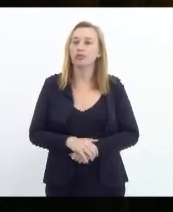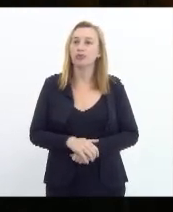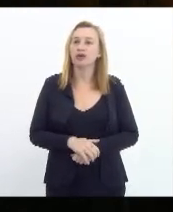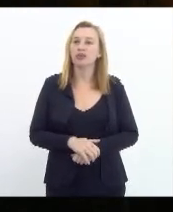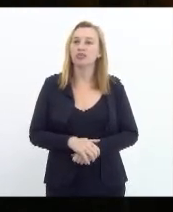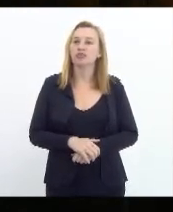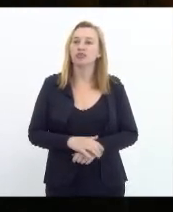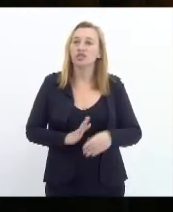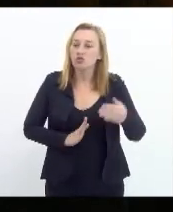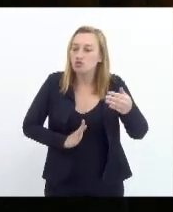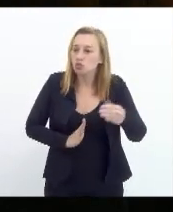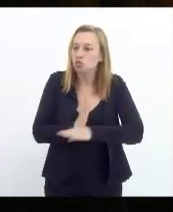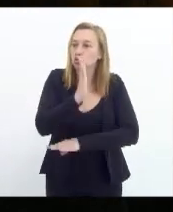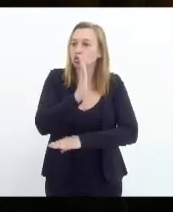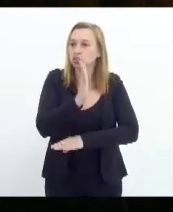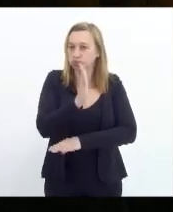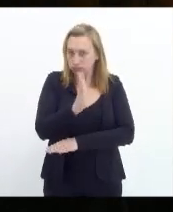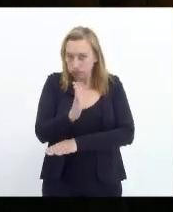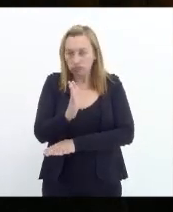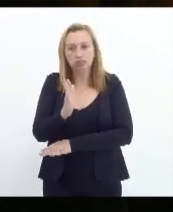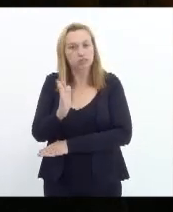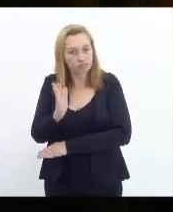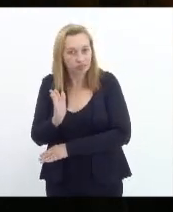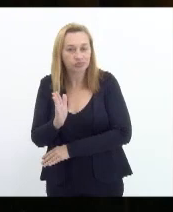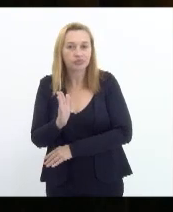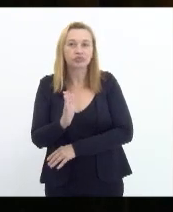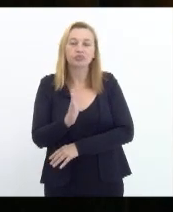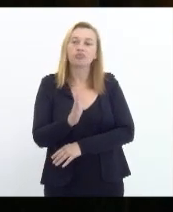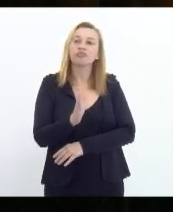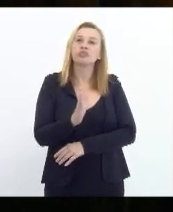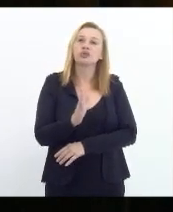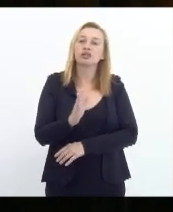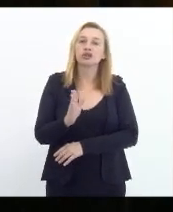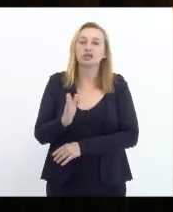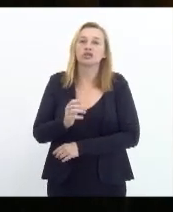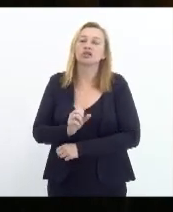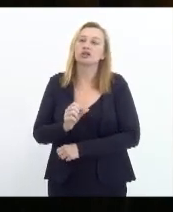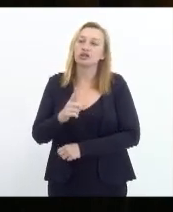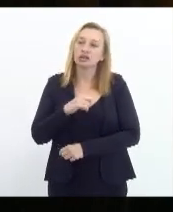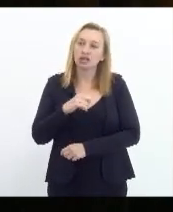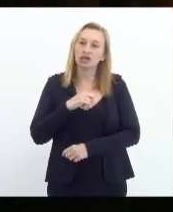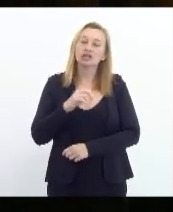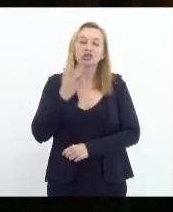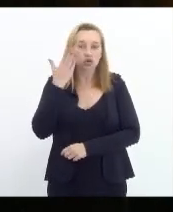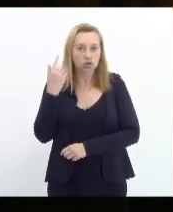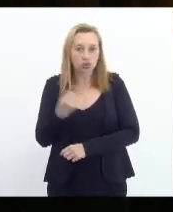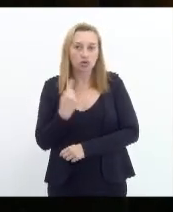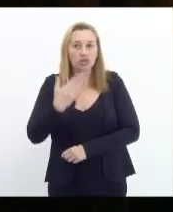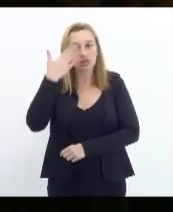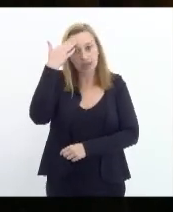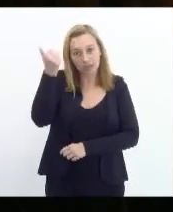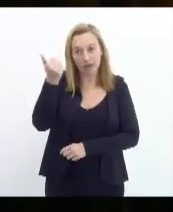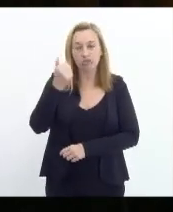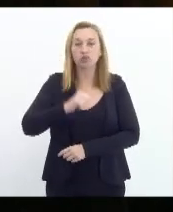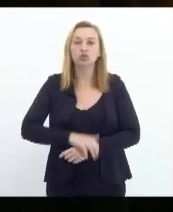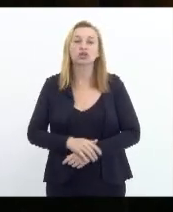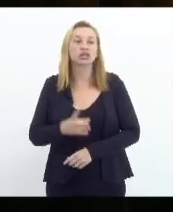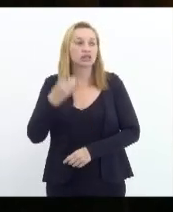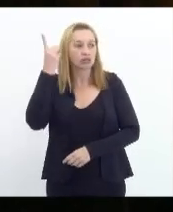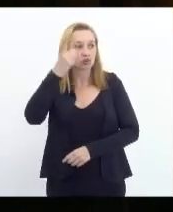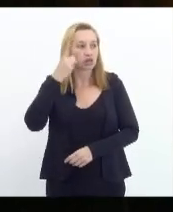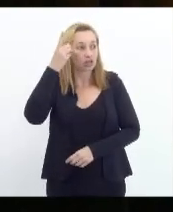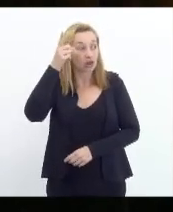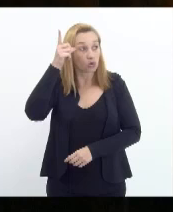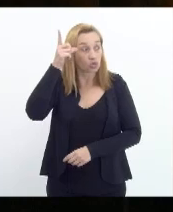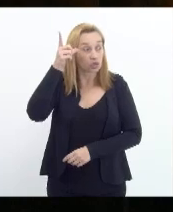destas Barreiras ultrapassar destas Barreiras ainda existentes nós sabemos Deputado a